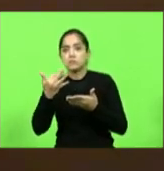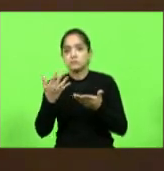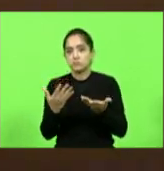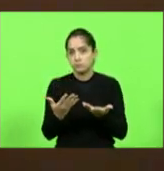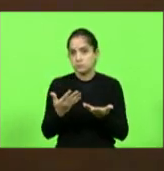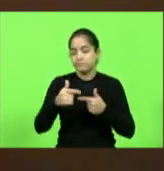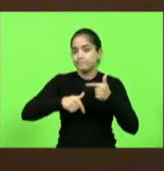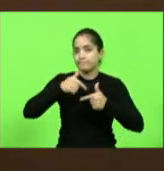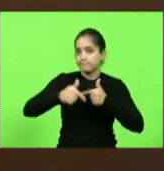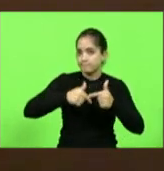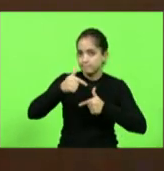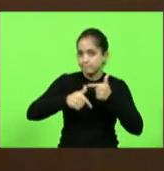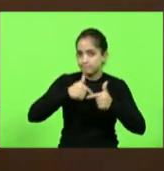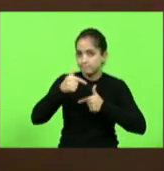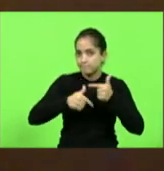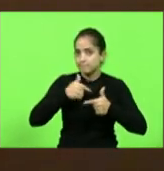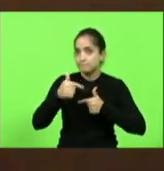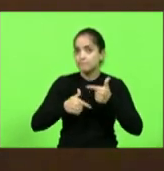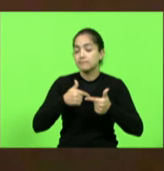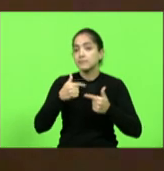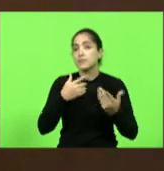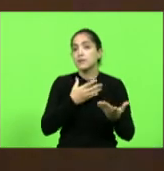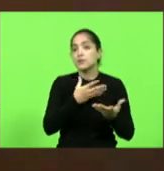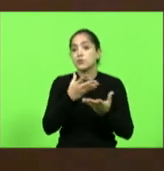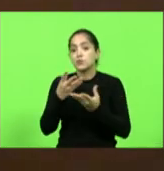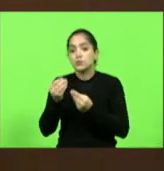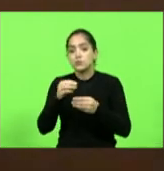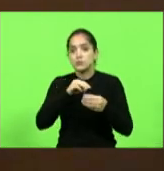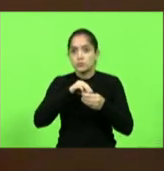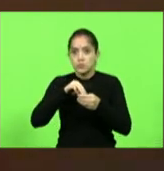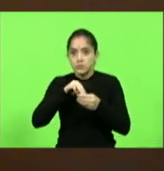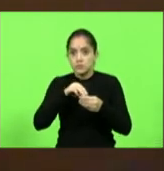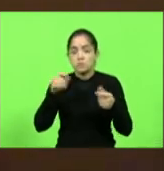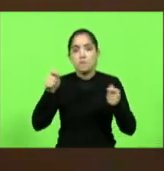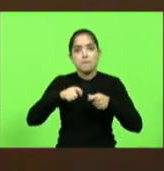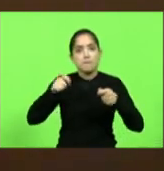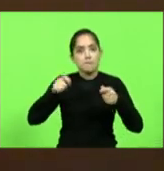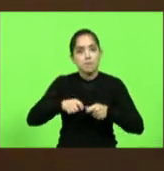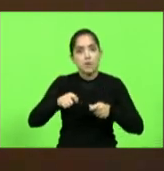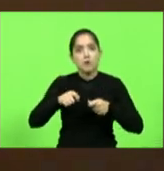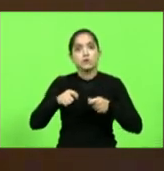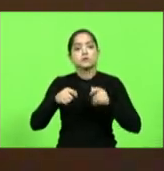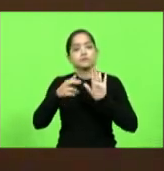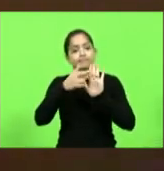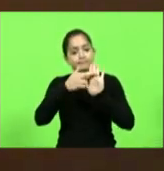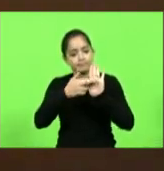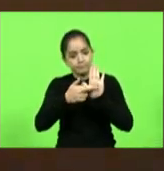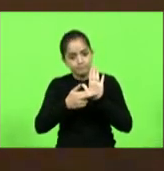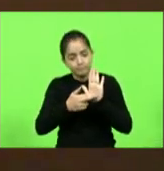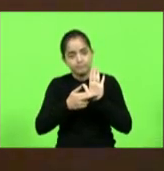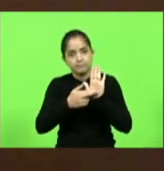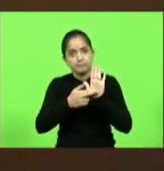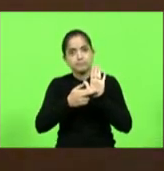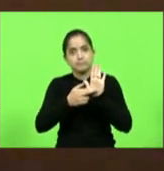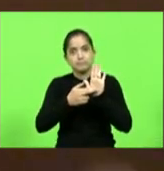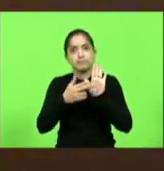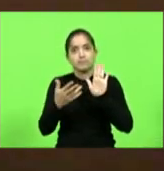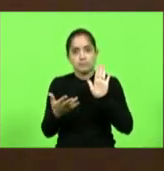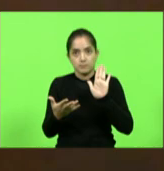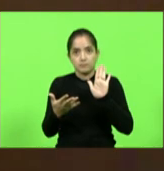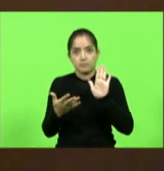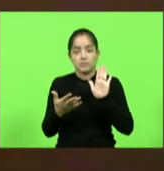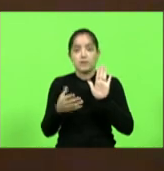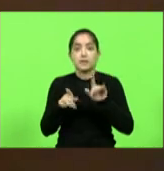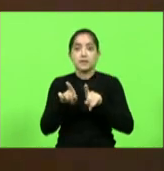é um ganho, porque assim todos os municípios poderão regulamentar, observadas, por óbvio, as questões